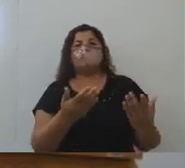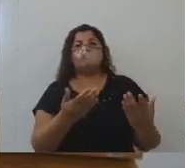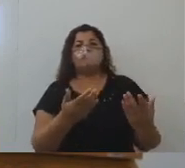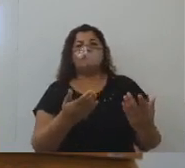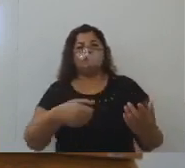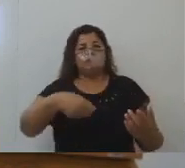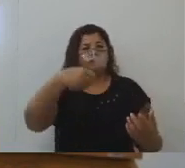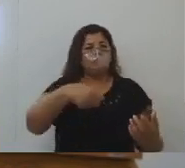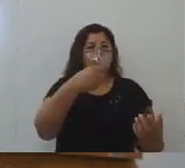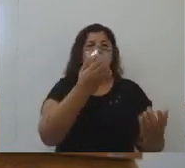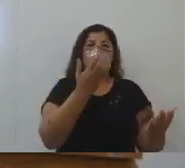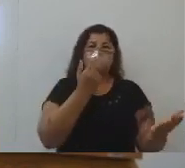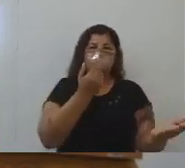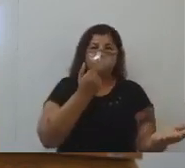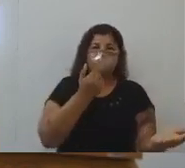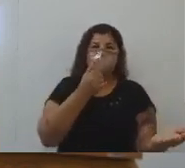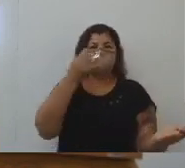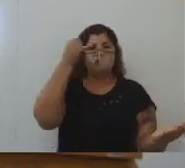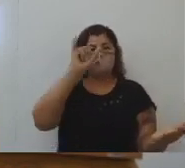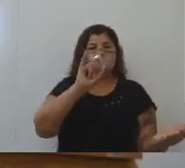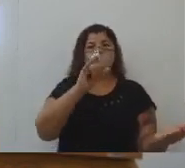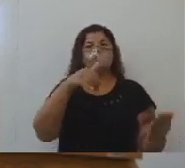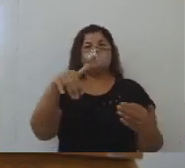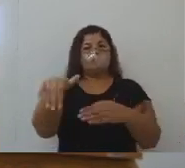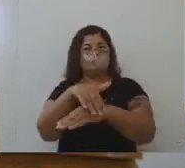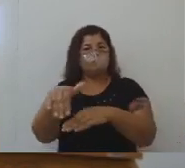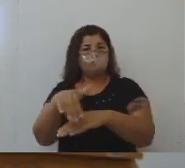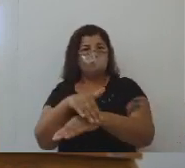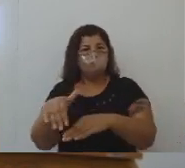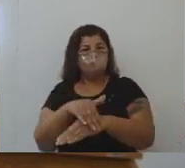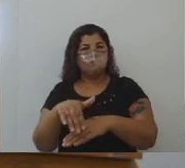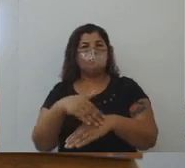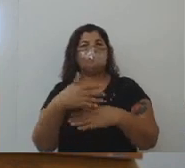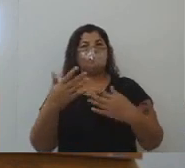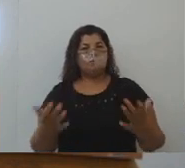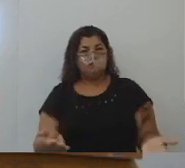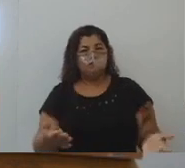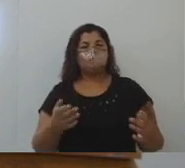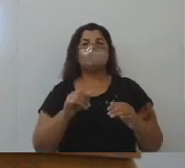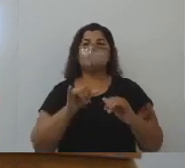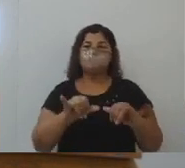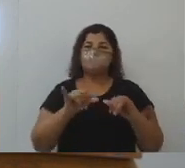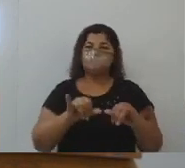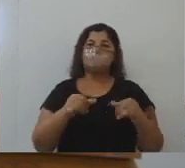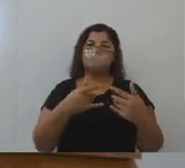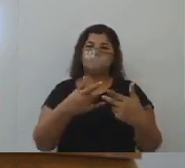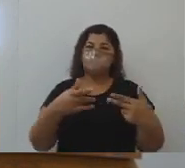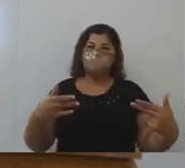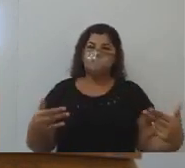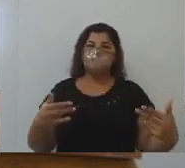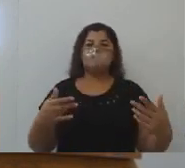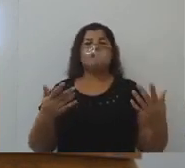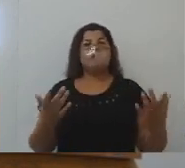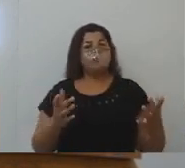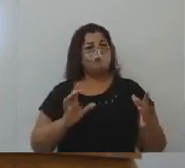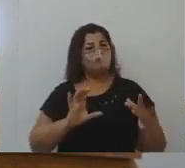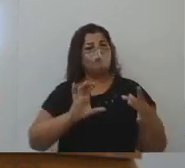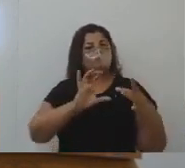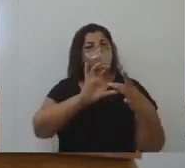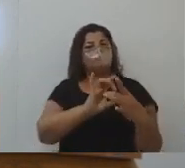uma sacola de comida para que esse vizinho idoso ele não possa ir até o supermercado e se expor. Esses laços